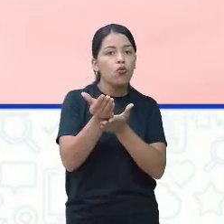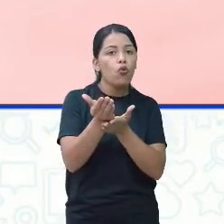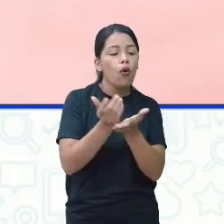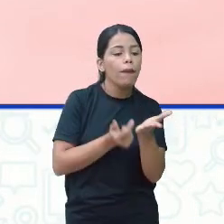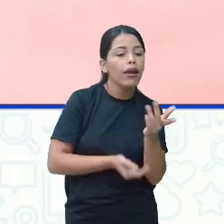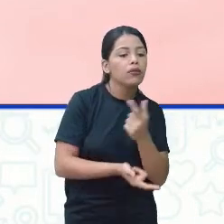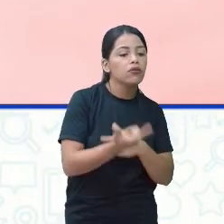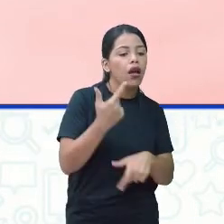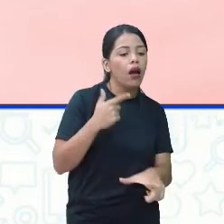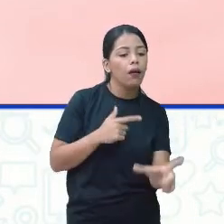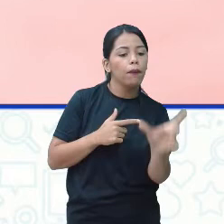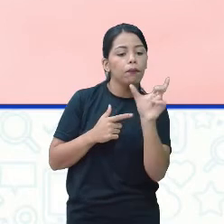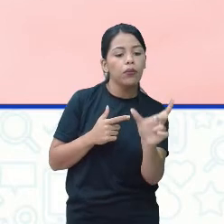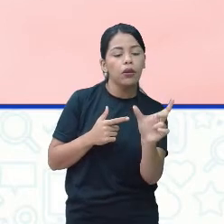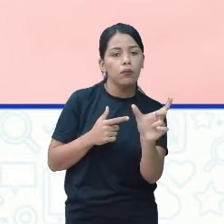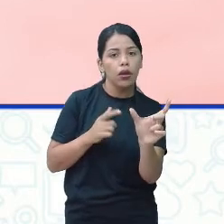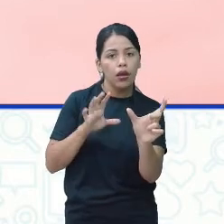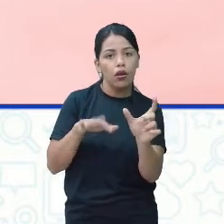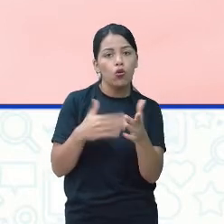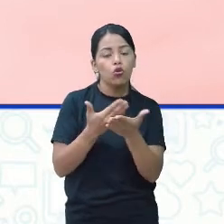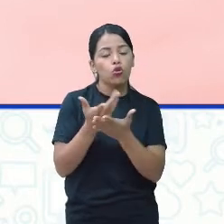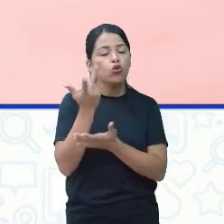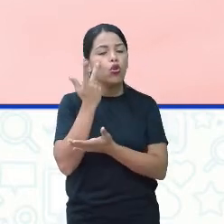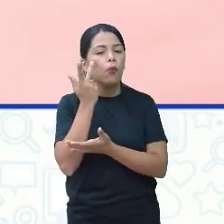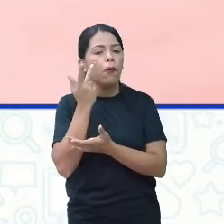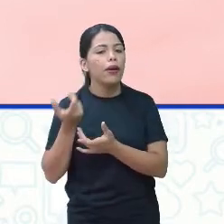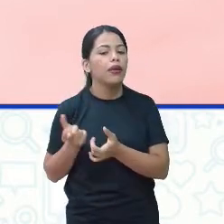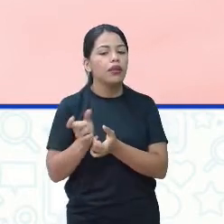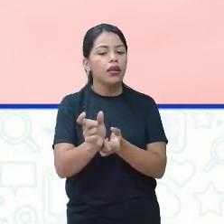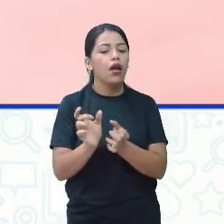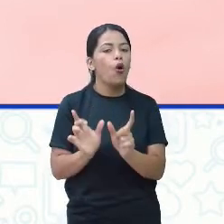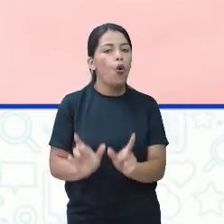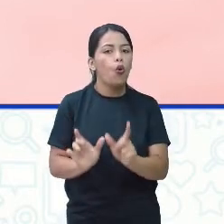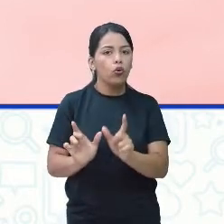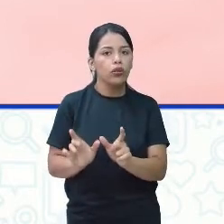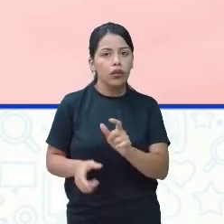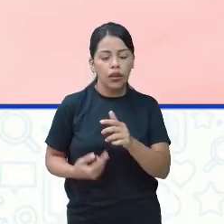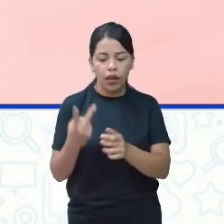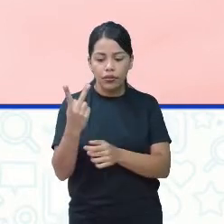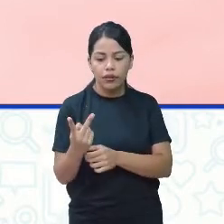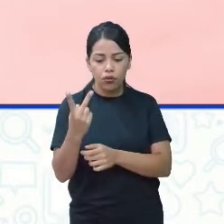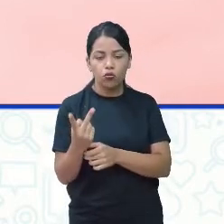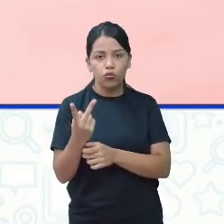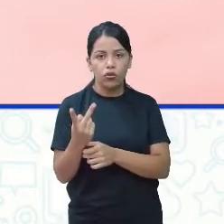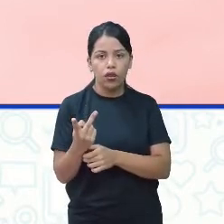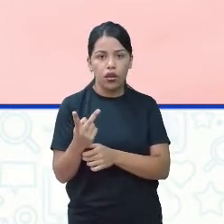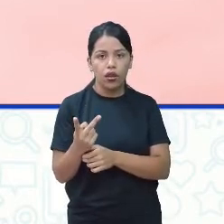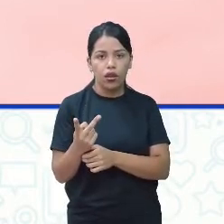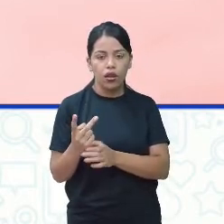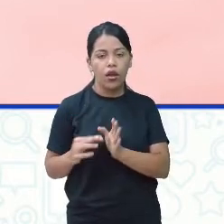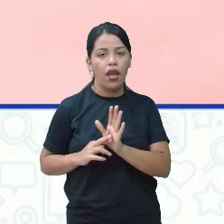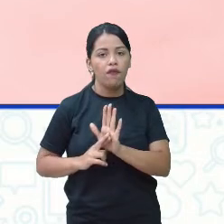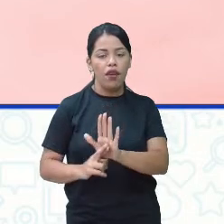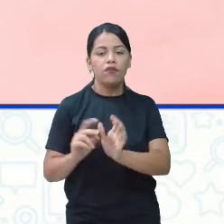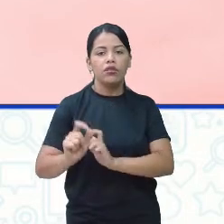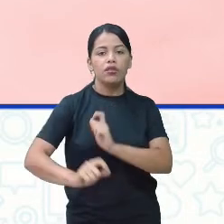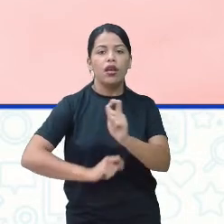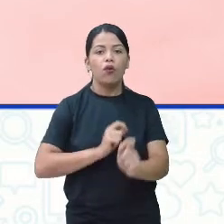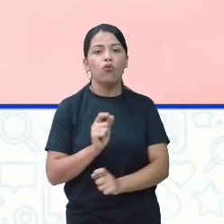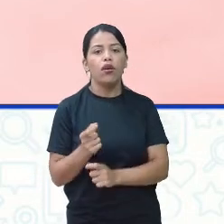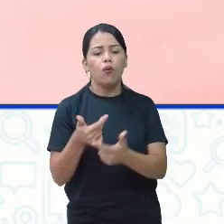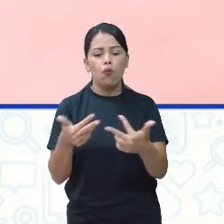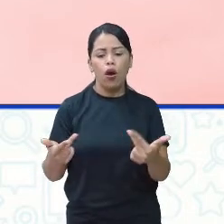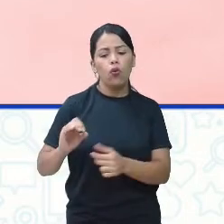a outra, ou seja, da segunda oração. Referencia coisa ou referencia pessoa que está